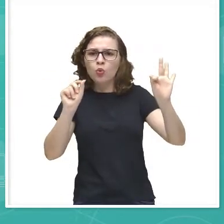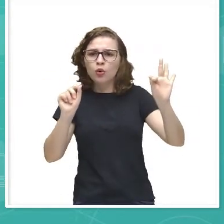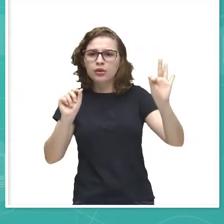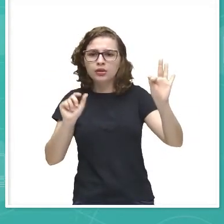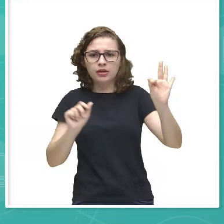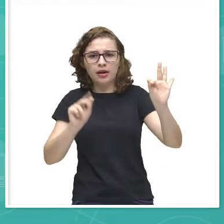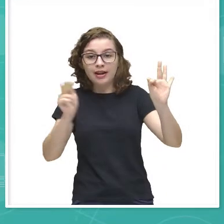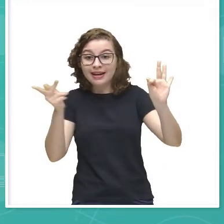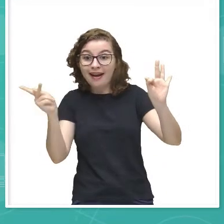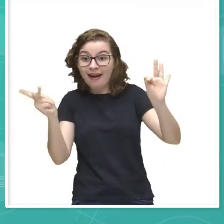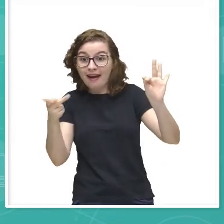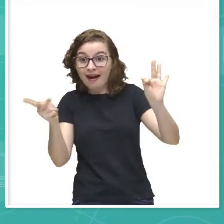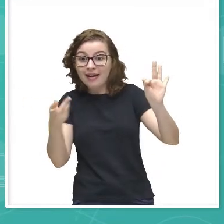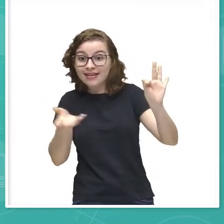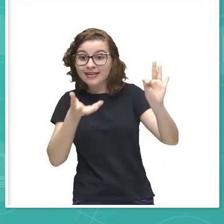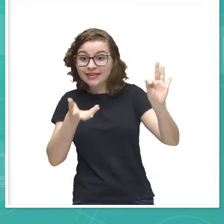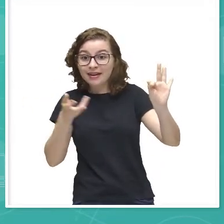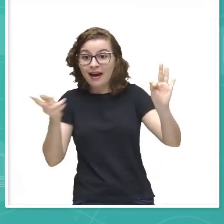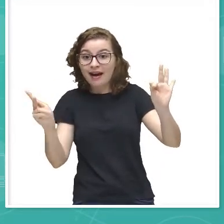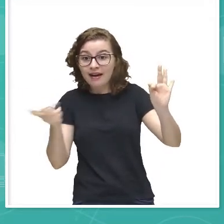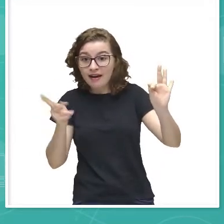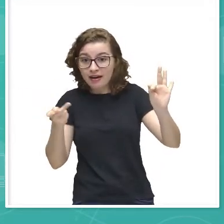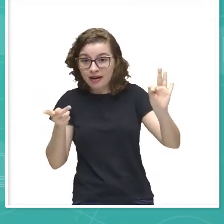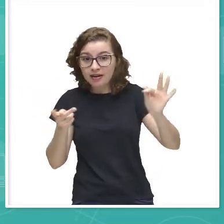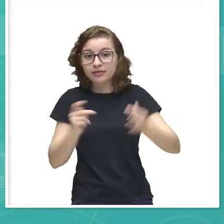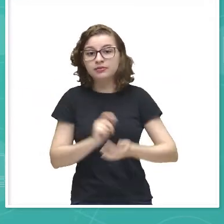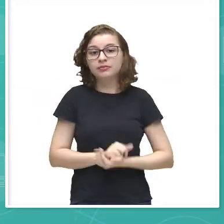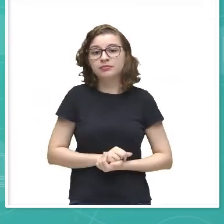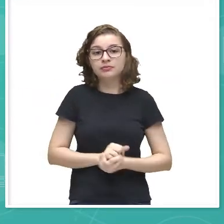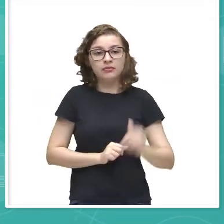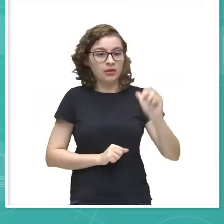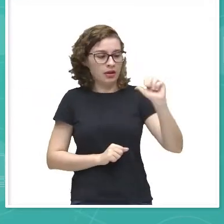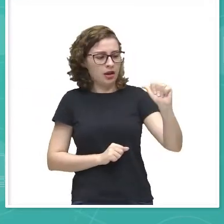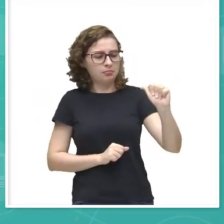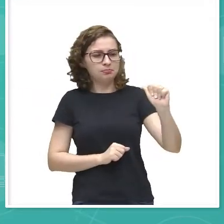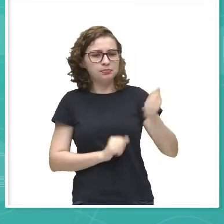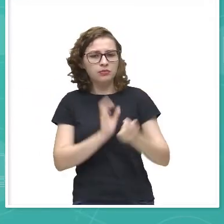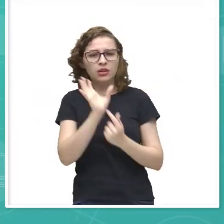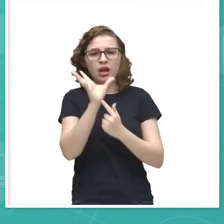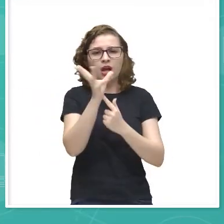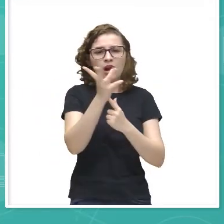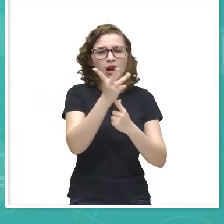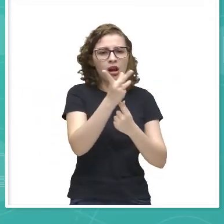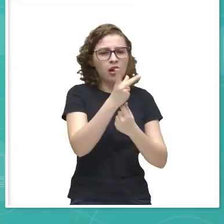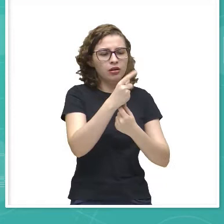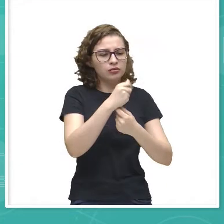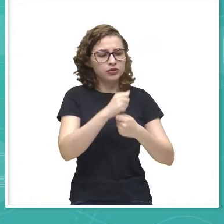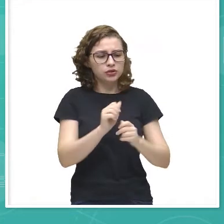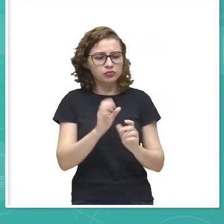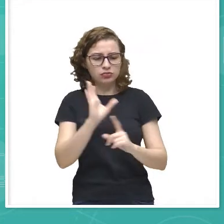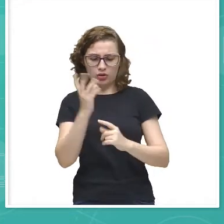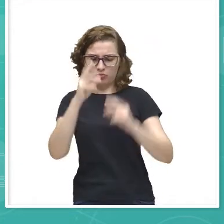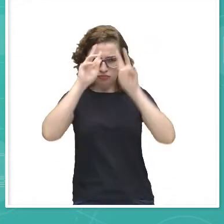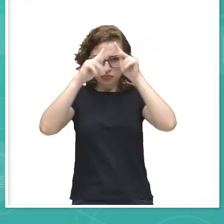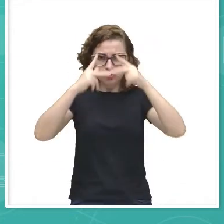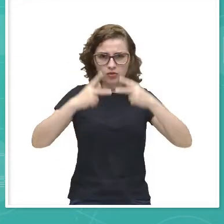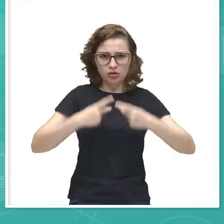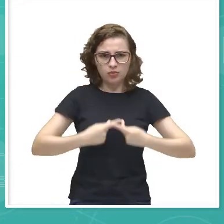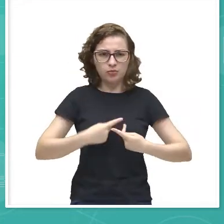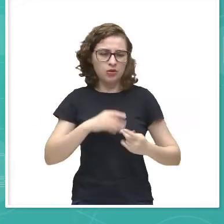quer incorreto. Alternativa A. A arte é atividade humana ligada a manifestações de